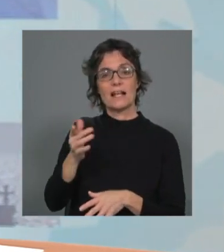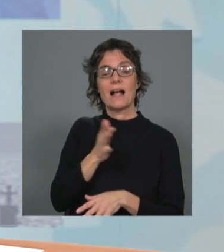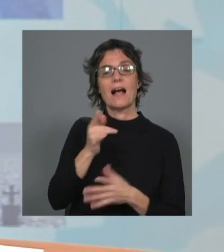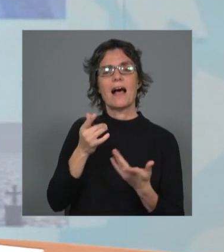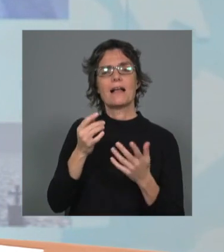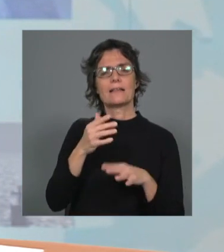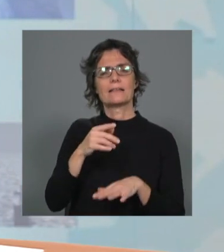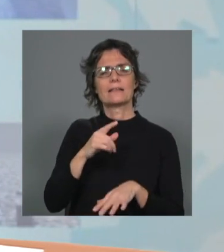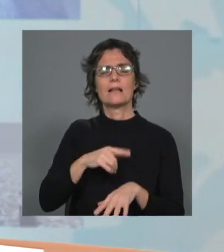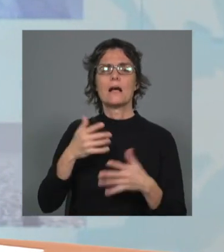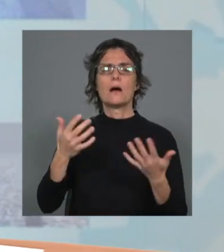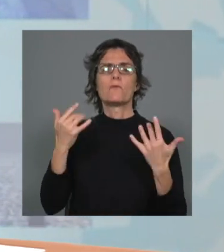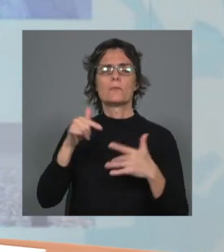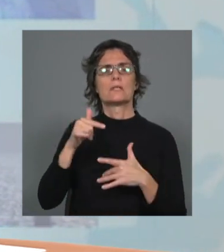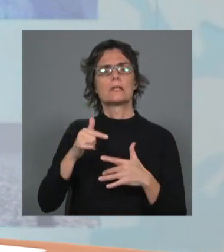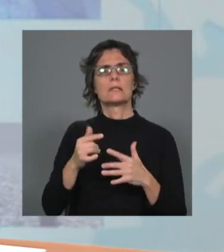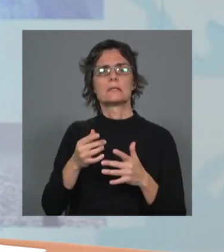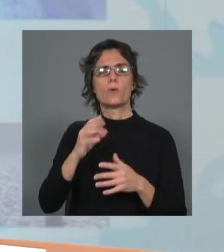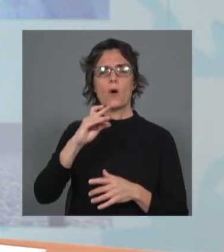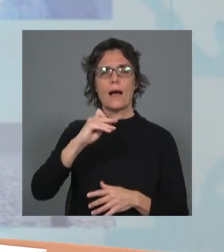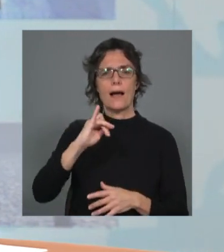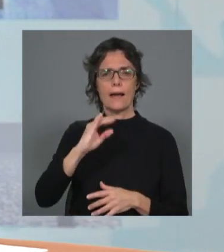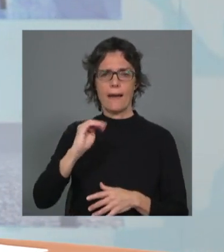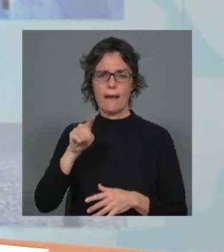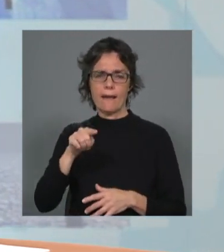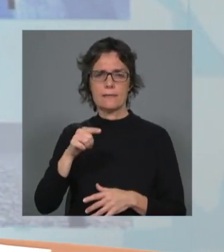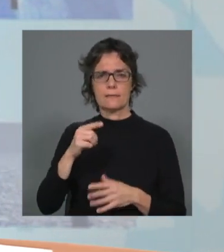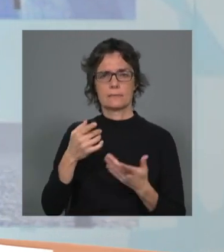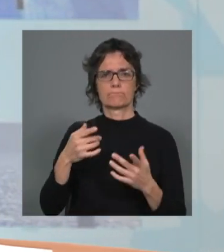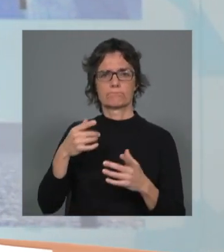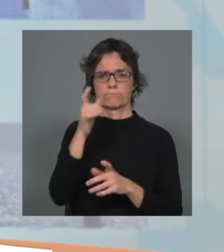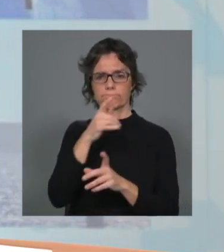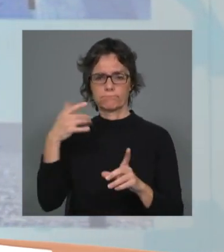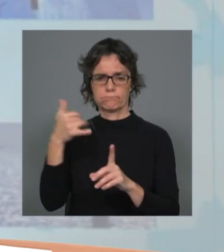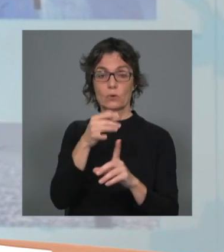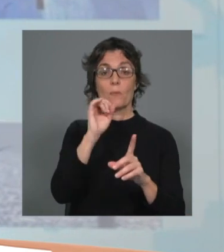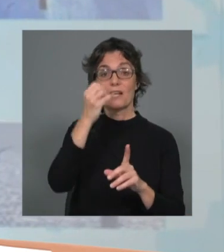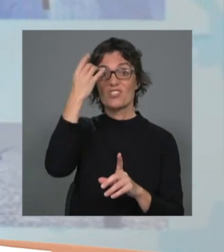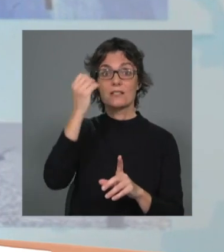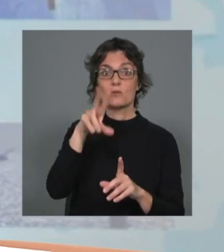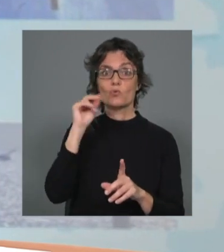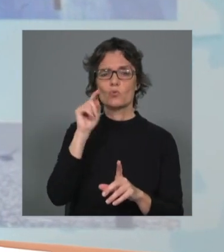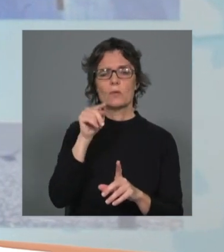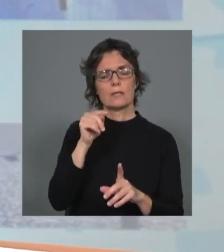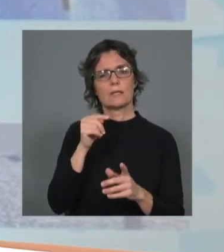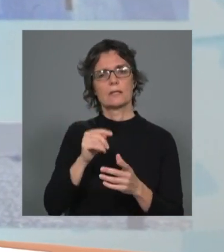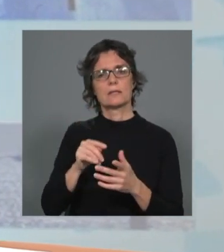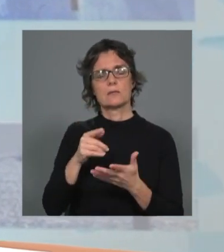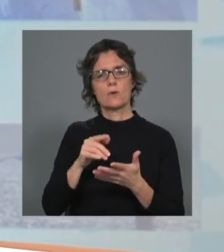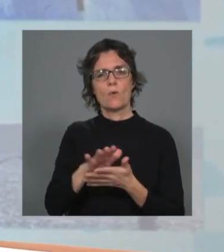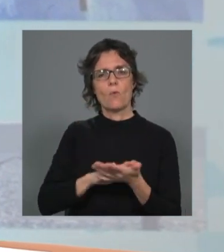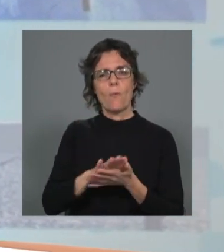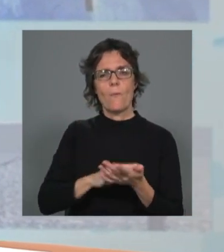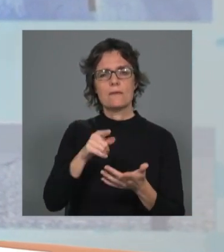da Ajuda à Igreja que Sofre, Perseguidos, mas não esquecidos, que sublinha as situações de ausência de liberdade